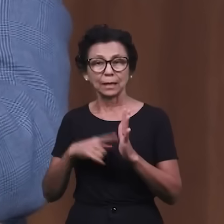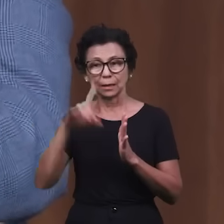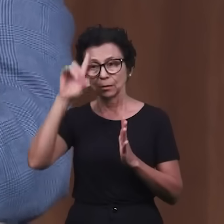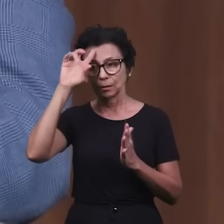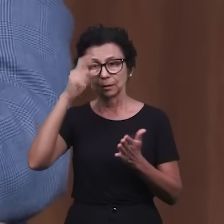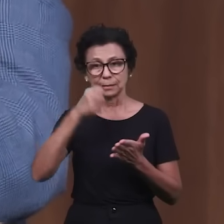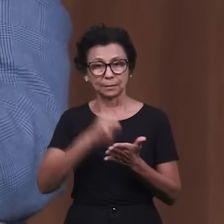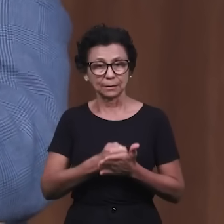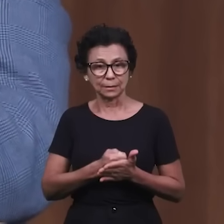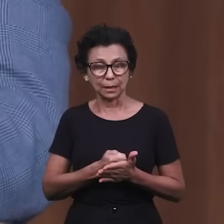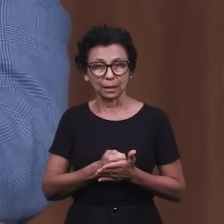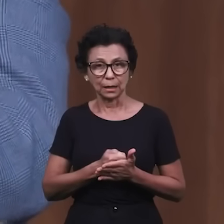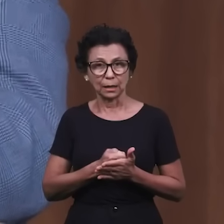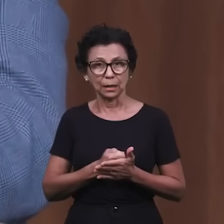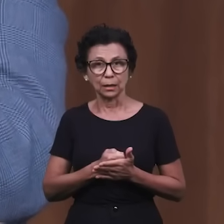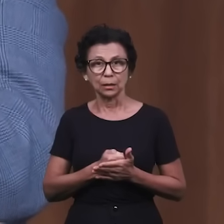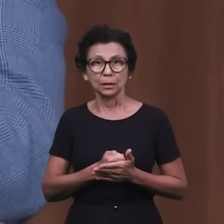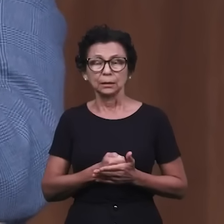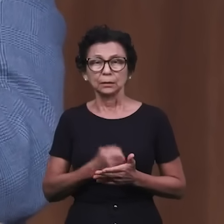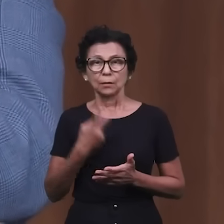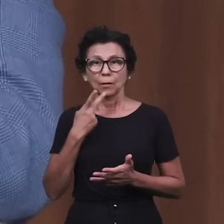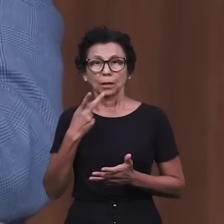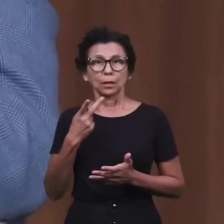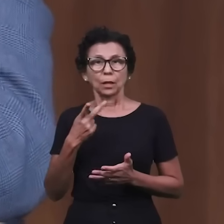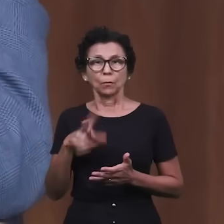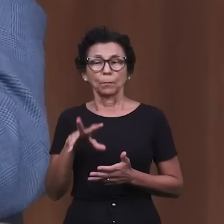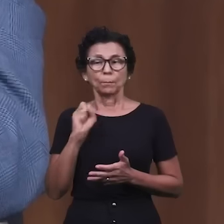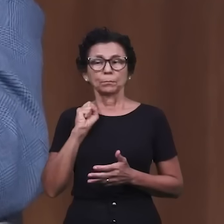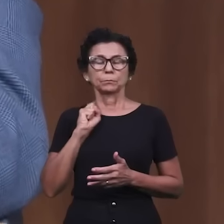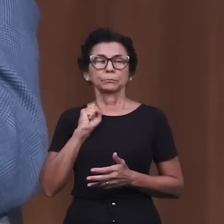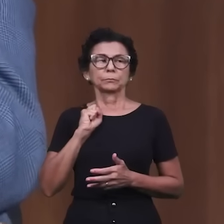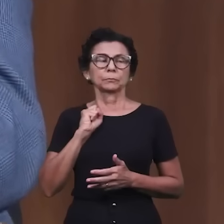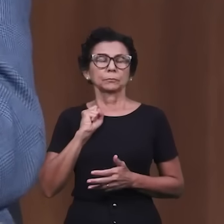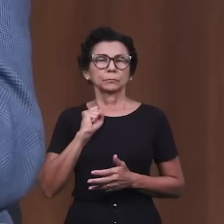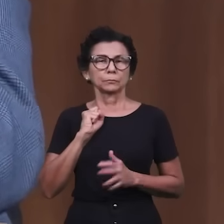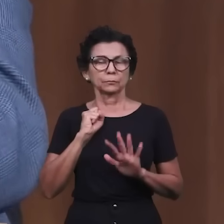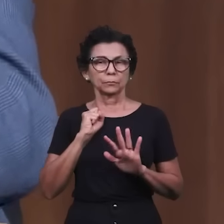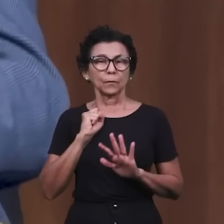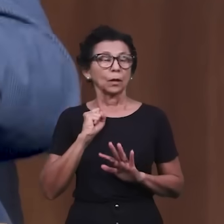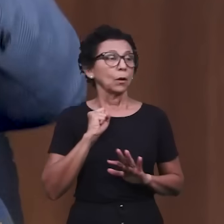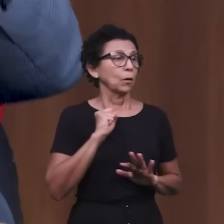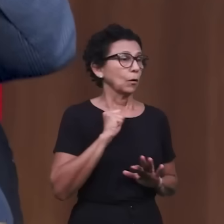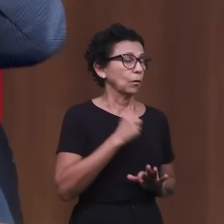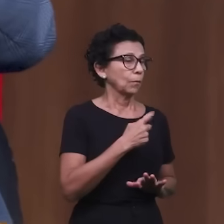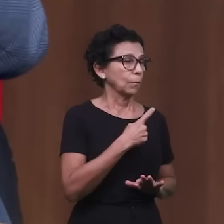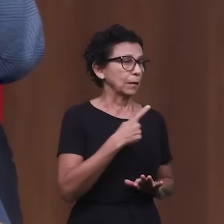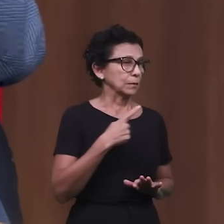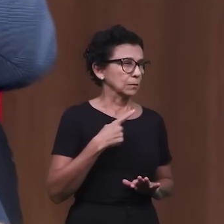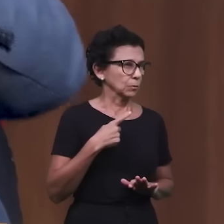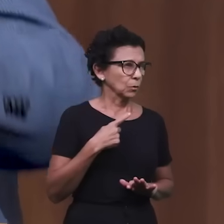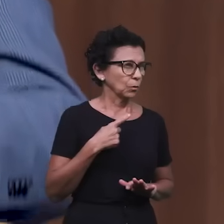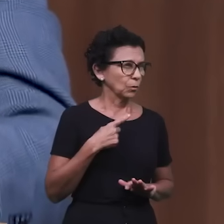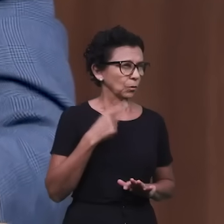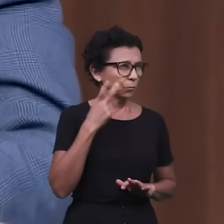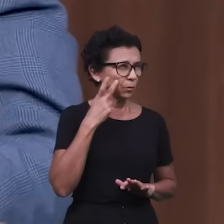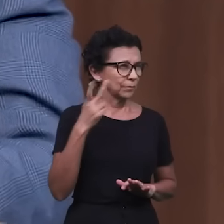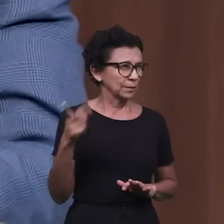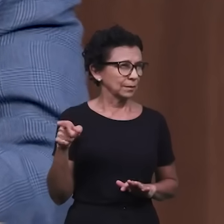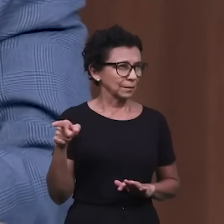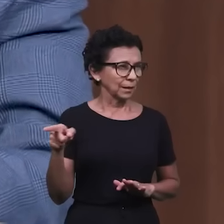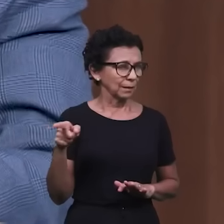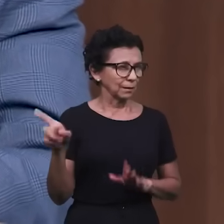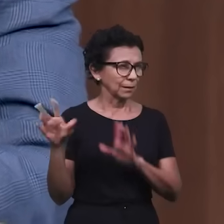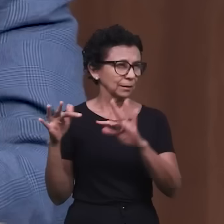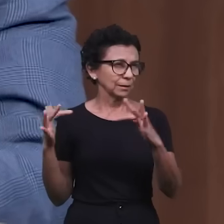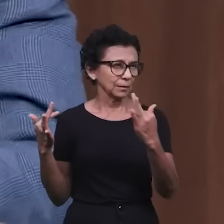sabedoria para segurar aquilo e chamar o pastor de pastor. Olha, quando eu orava por aquele irmão, ou quando eu orava por